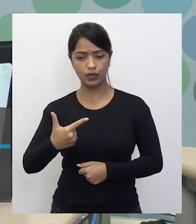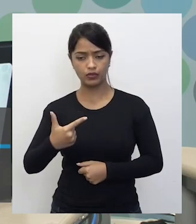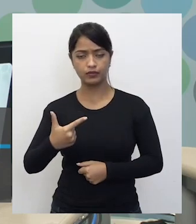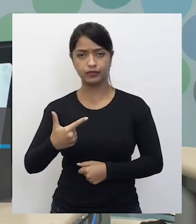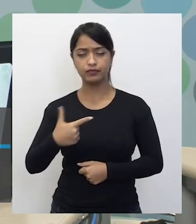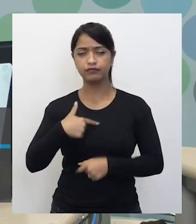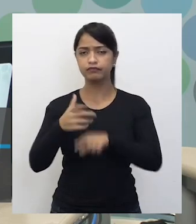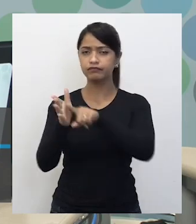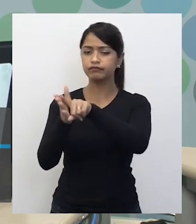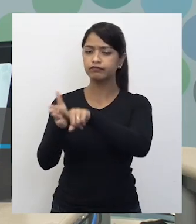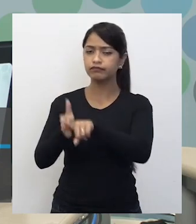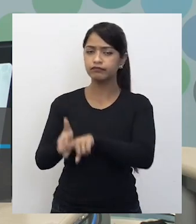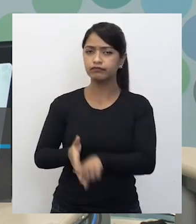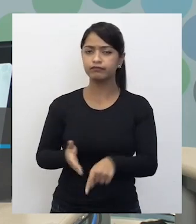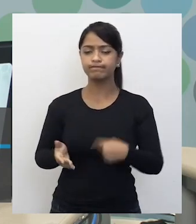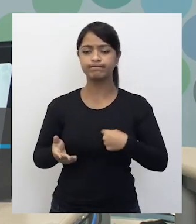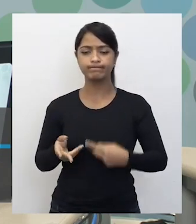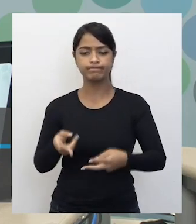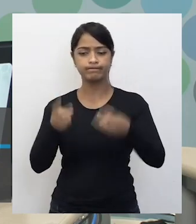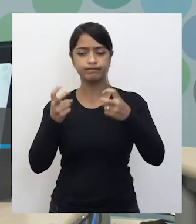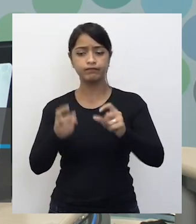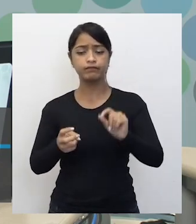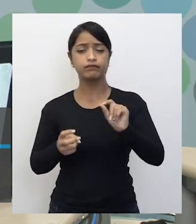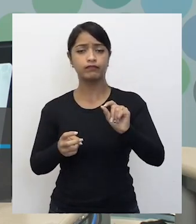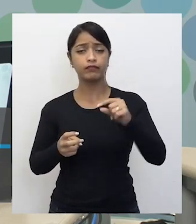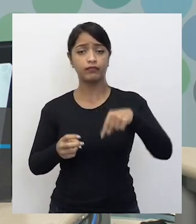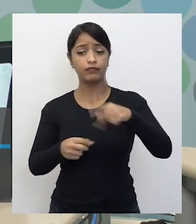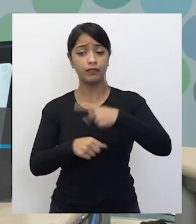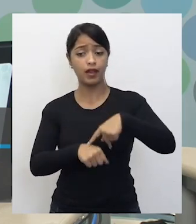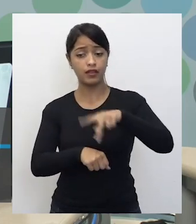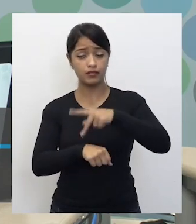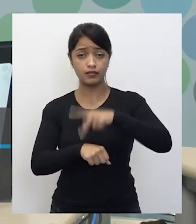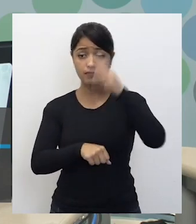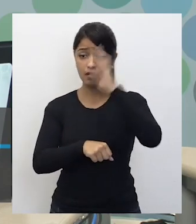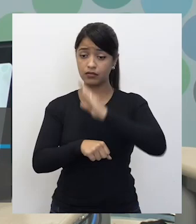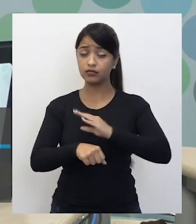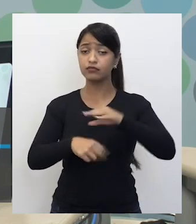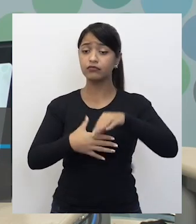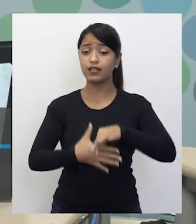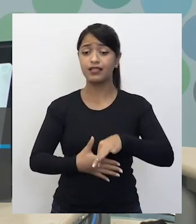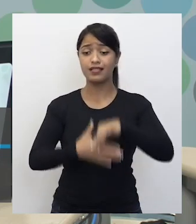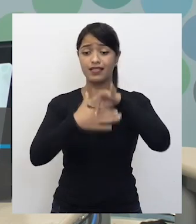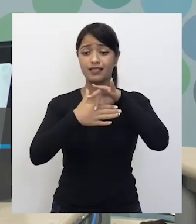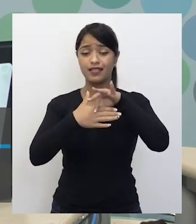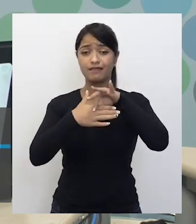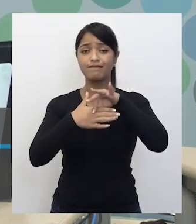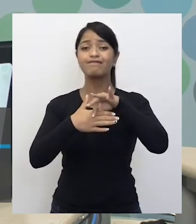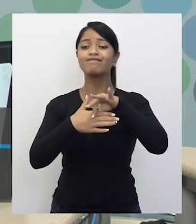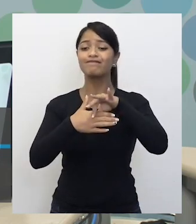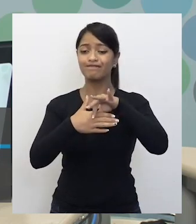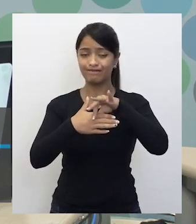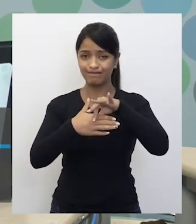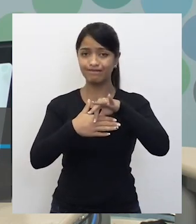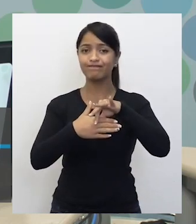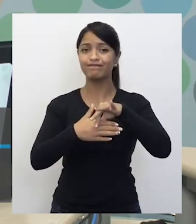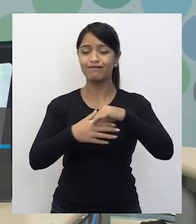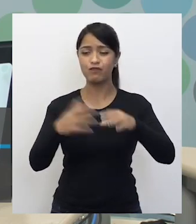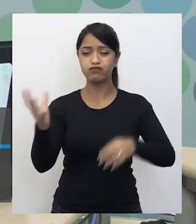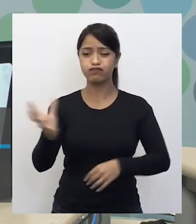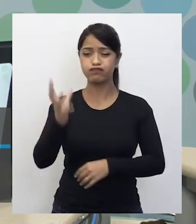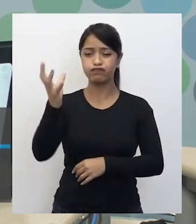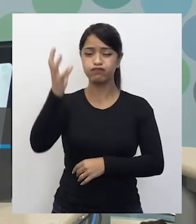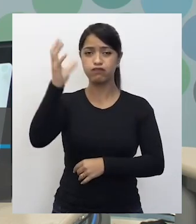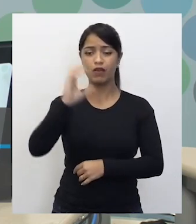gente consegue observar que nós temos um país aí líder, né, na emissão de CO2. Lembrando que a gente está falando só